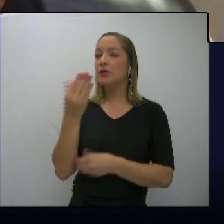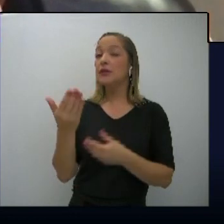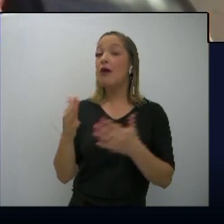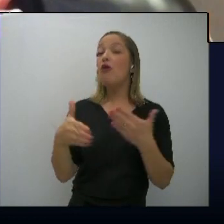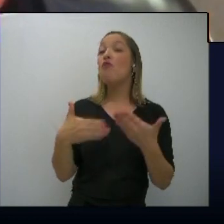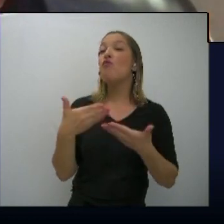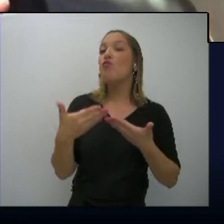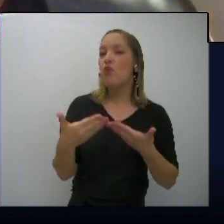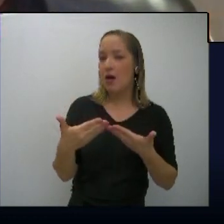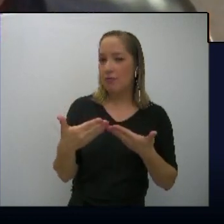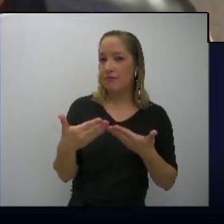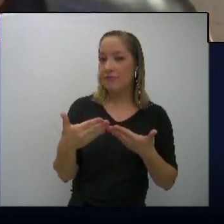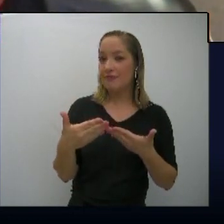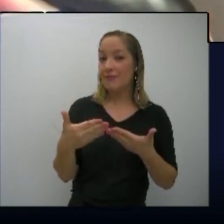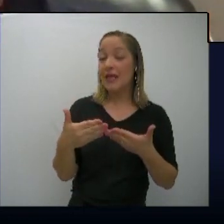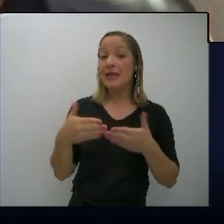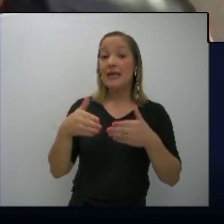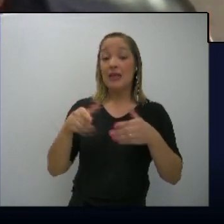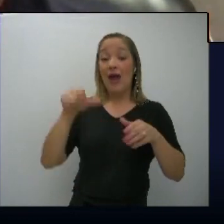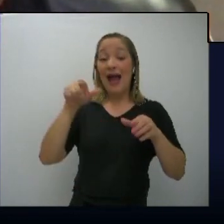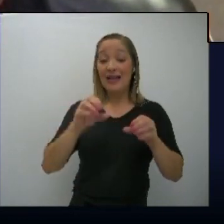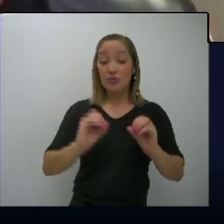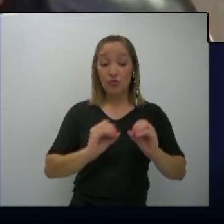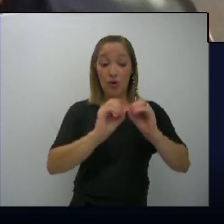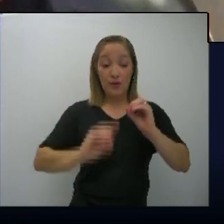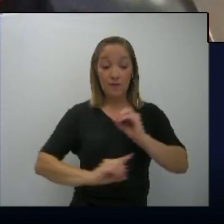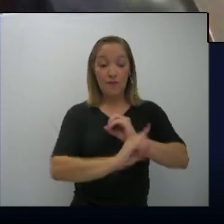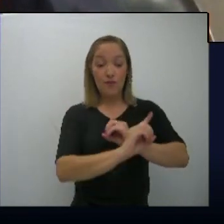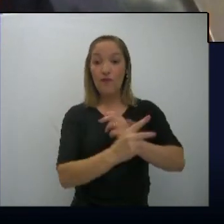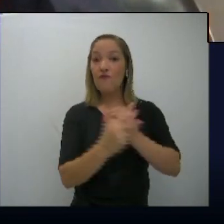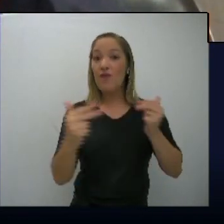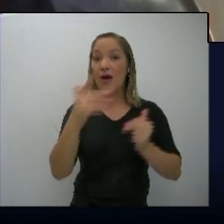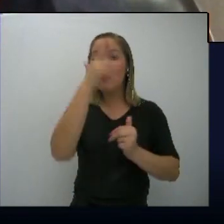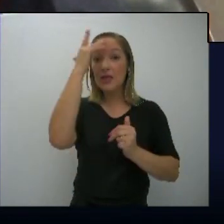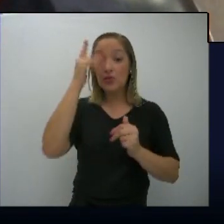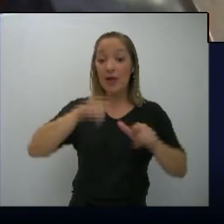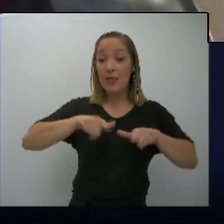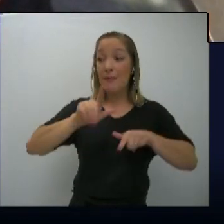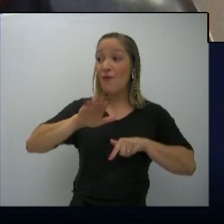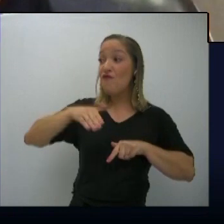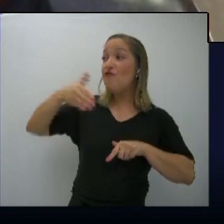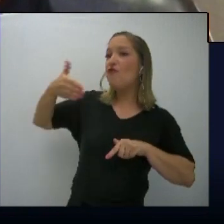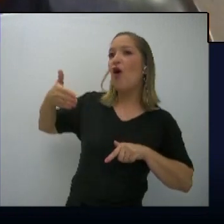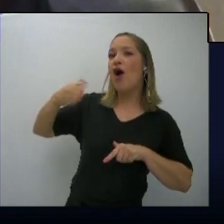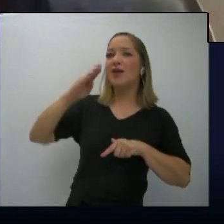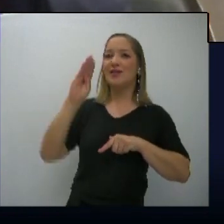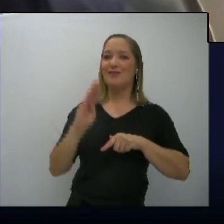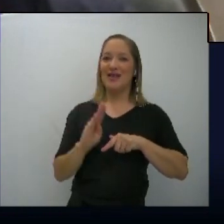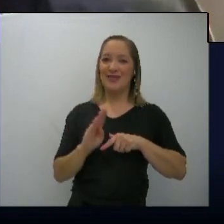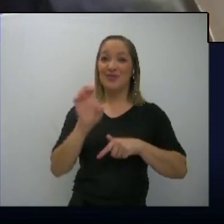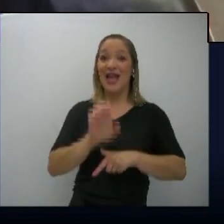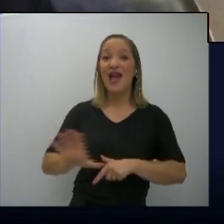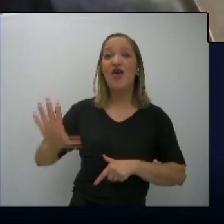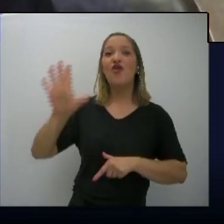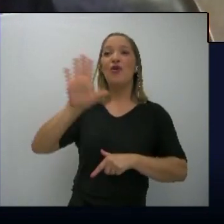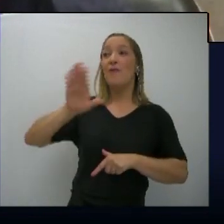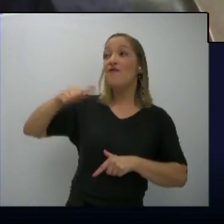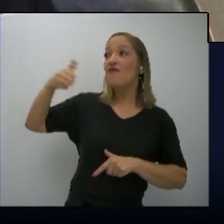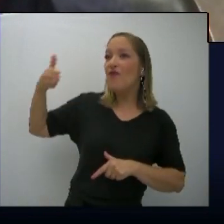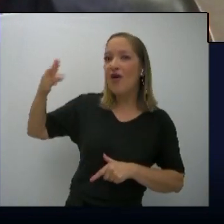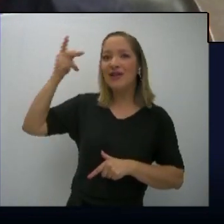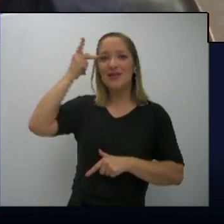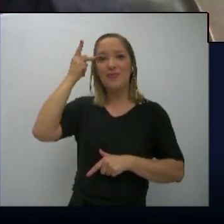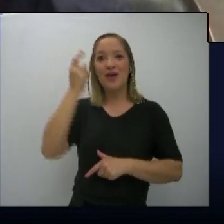fora do Brasil eu botei gente na Califórnia que eu estou morando na Califórnia gente na e Oi gente fora de São Paulo e Campinas